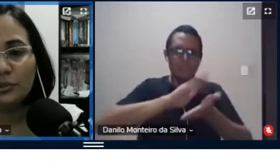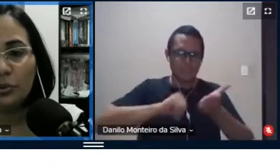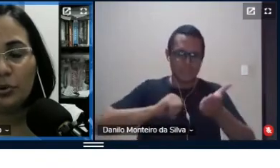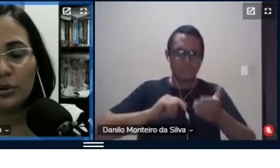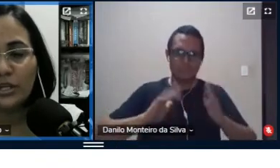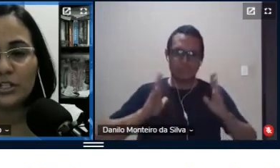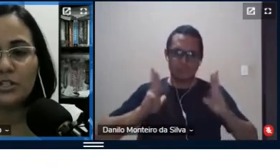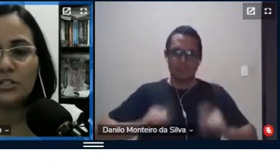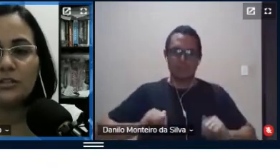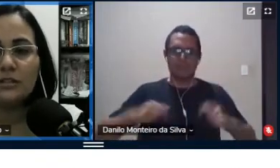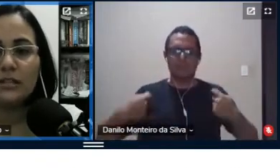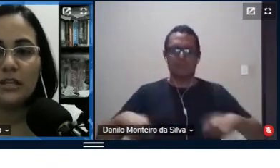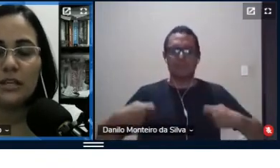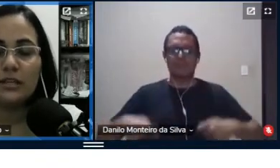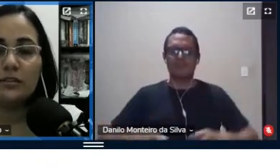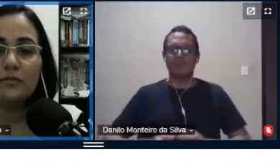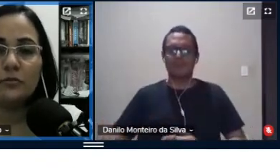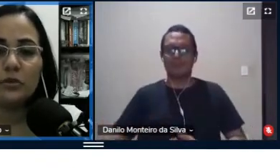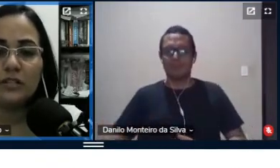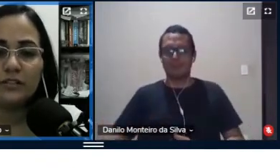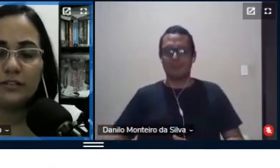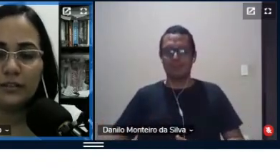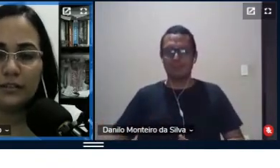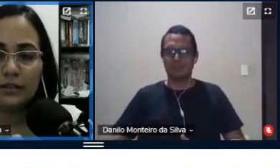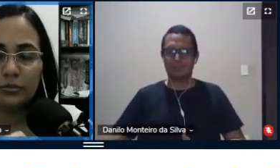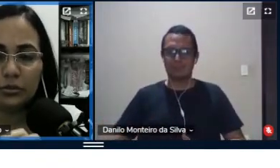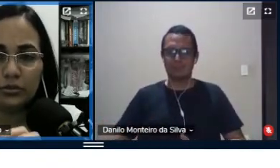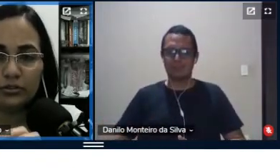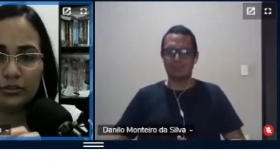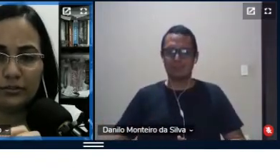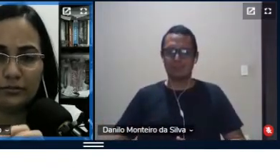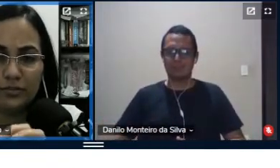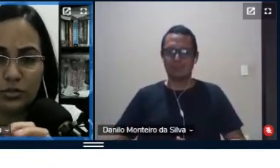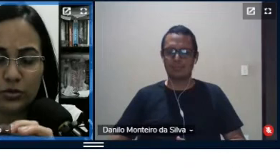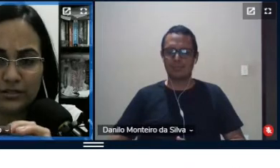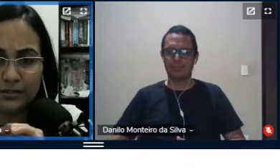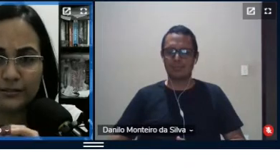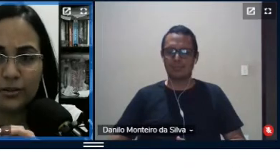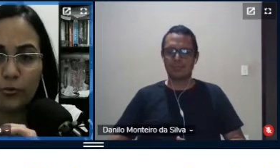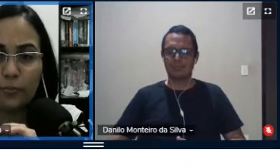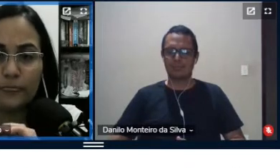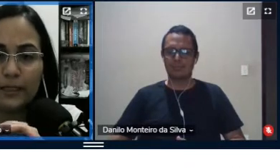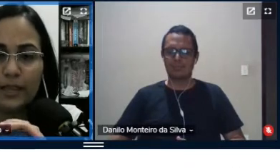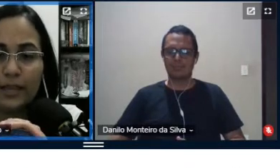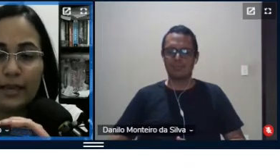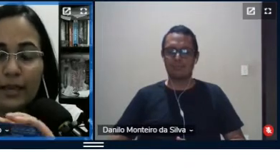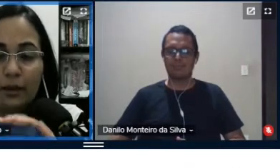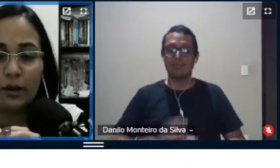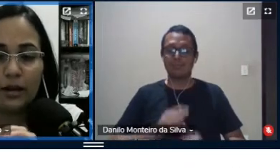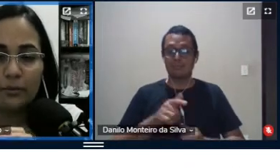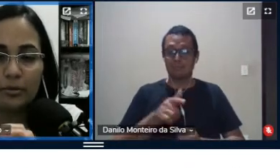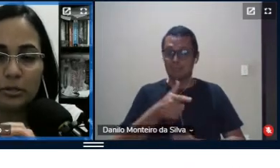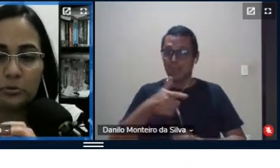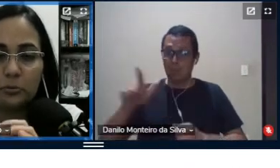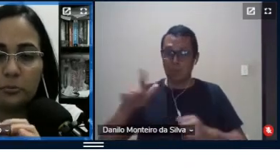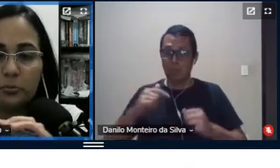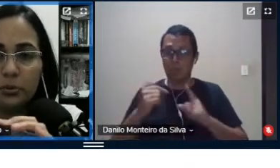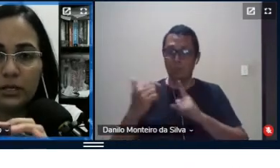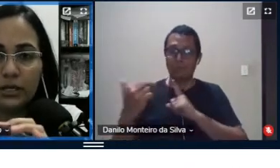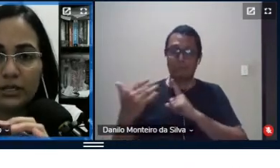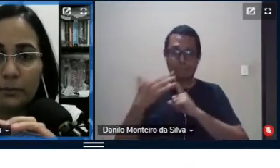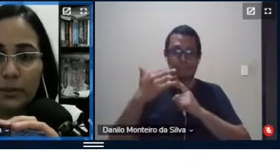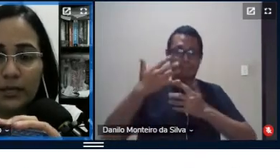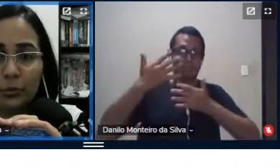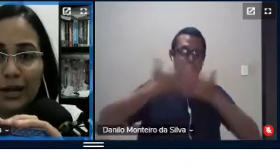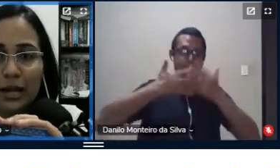Outro fator que a gente tem que influencia a nossa visualização é o acabamento.